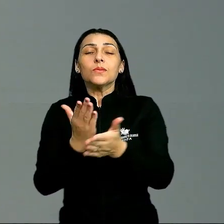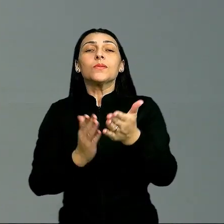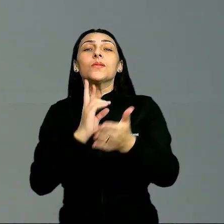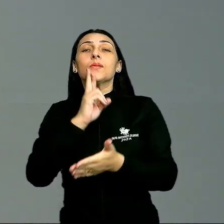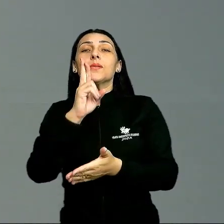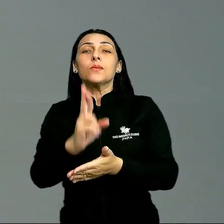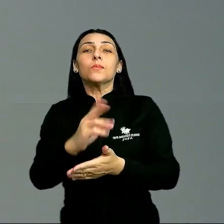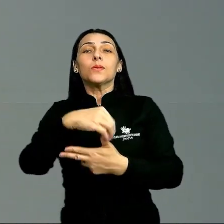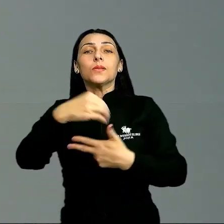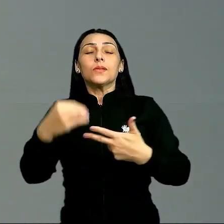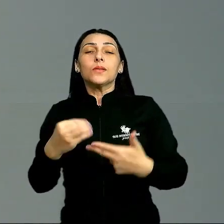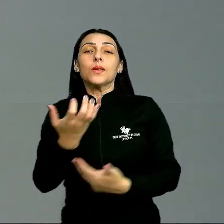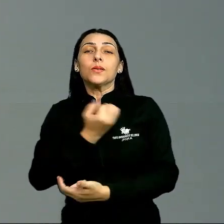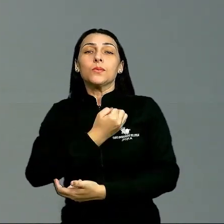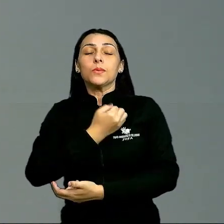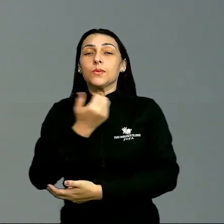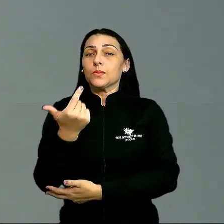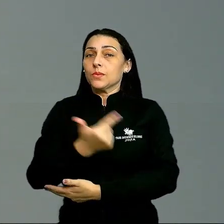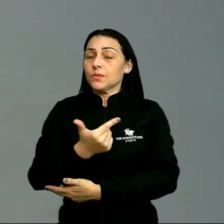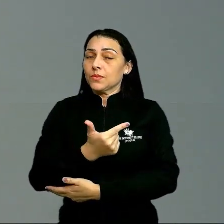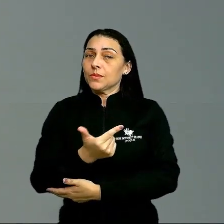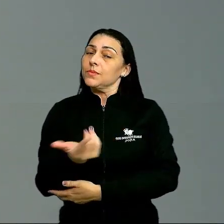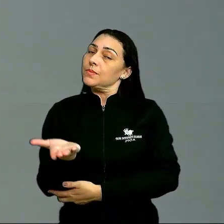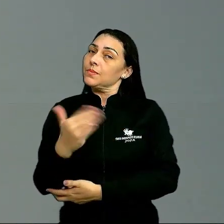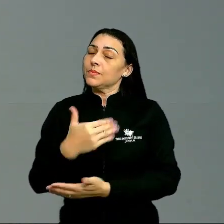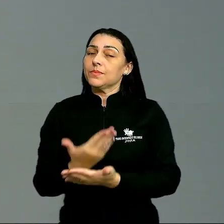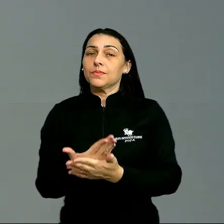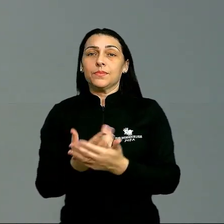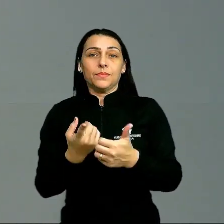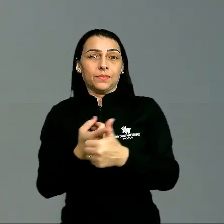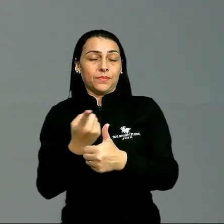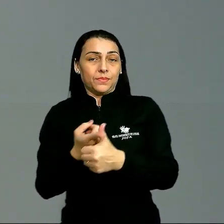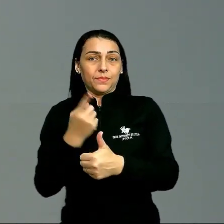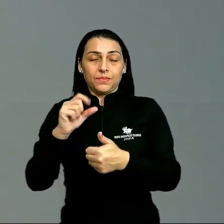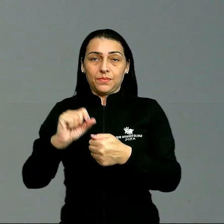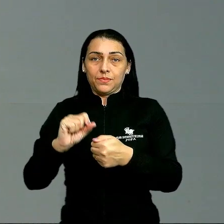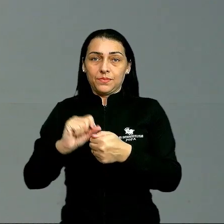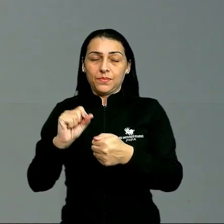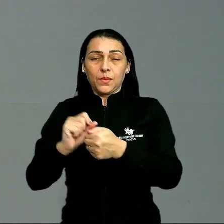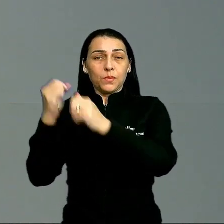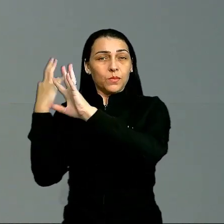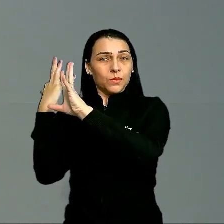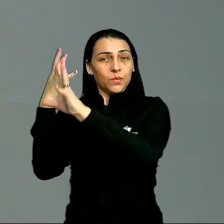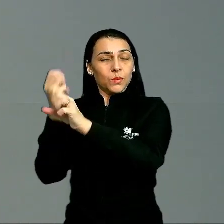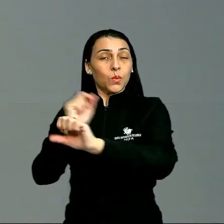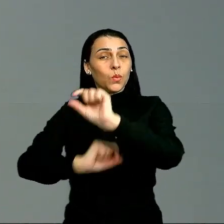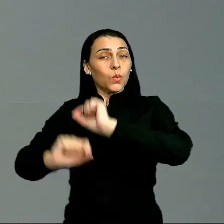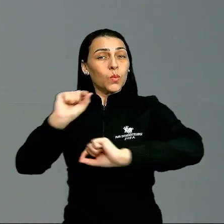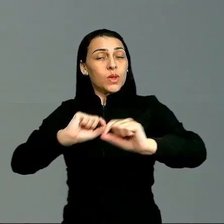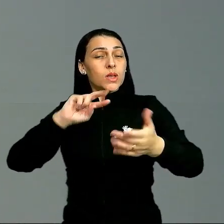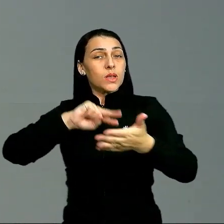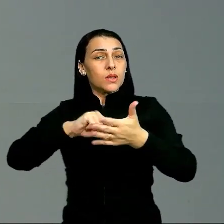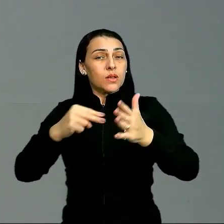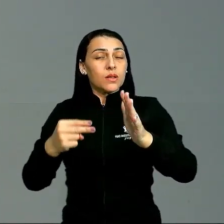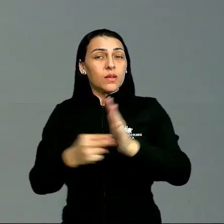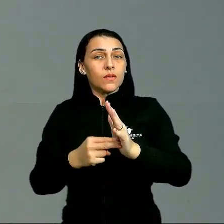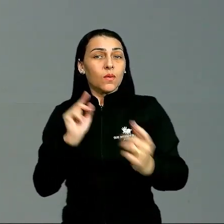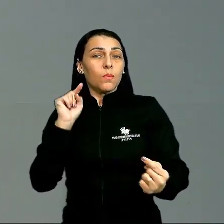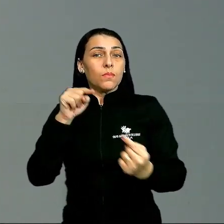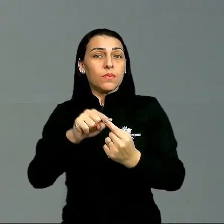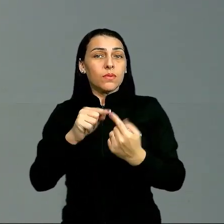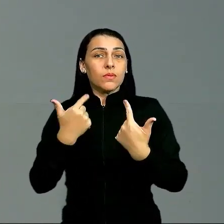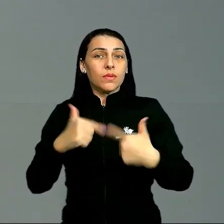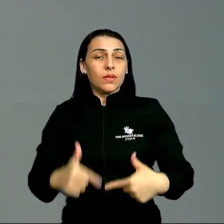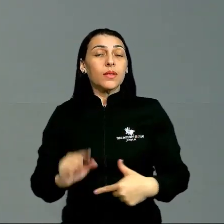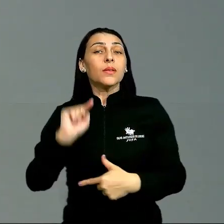Resolva Enem número 2. Então, vamos à nossa aula. Primeiramente, nós faremos um levantamento do que são funções da linguagem. Logo